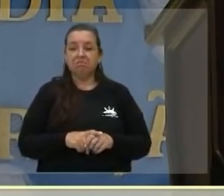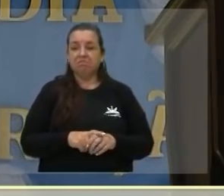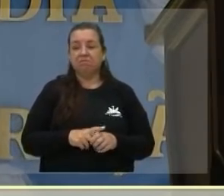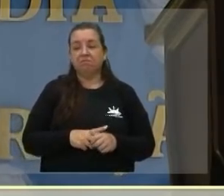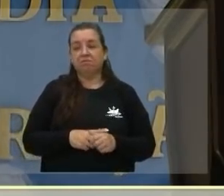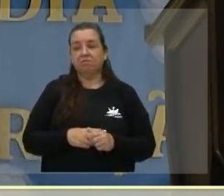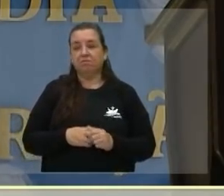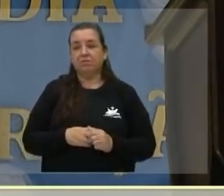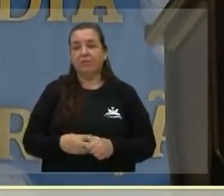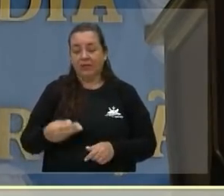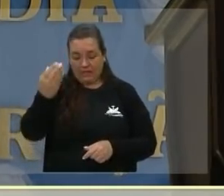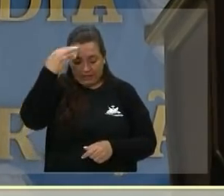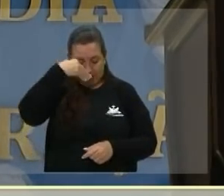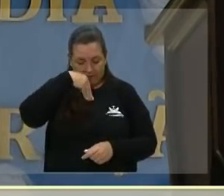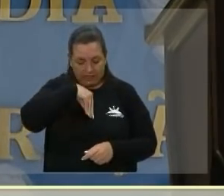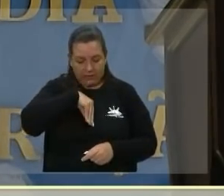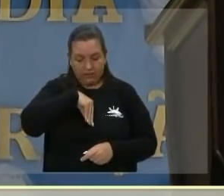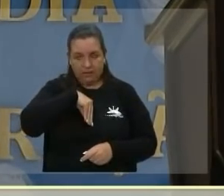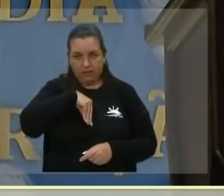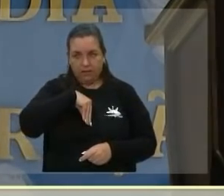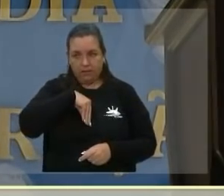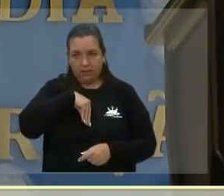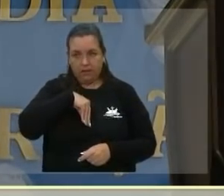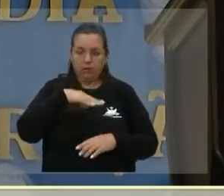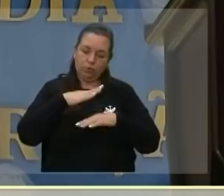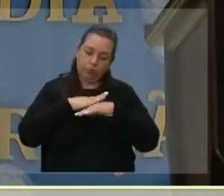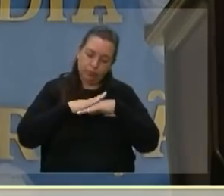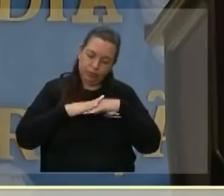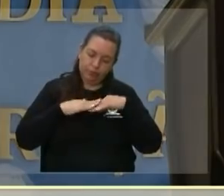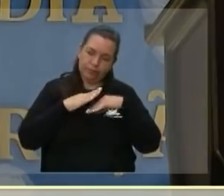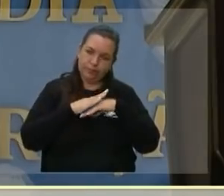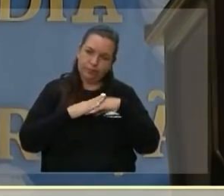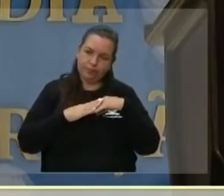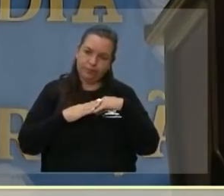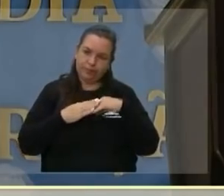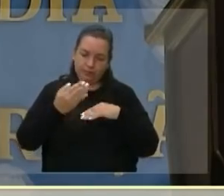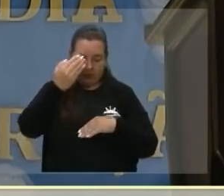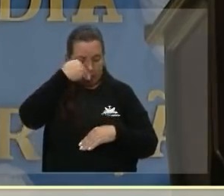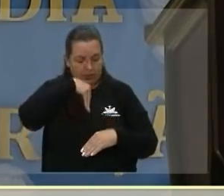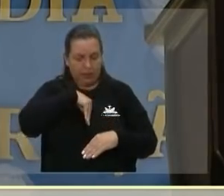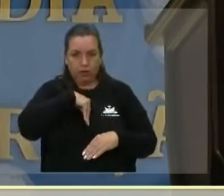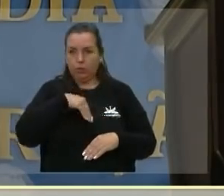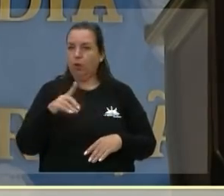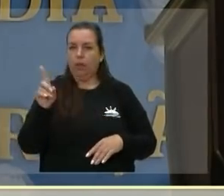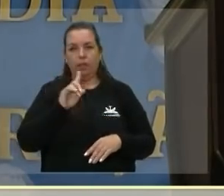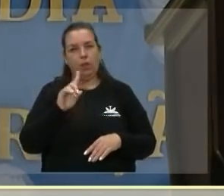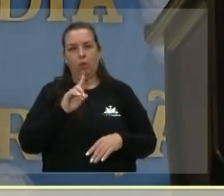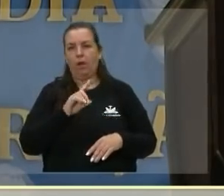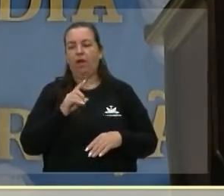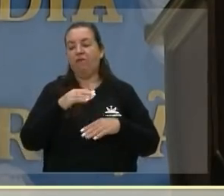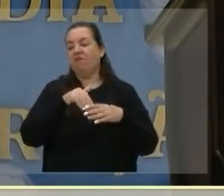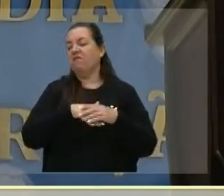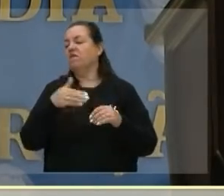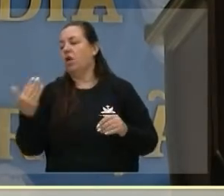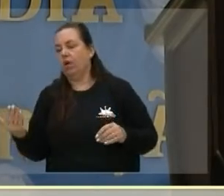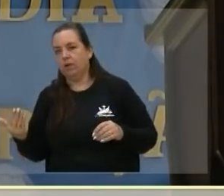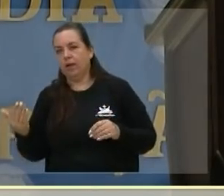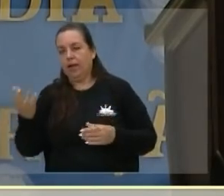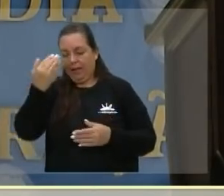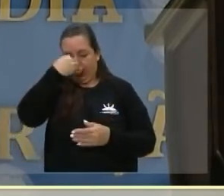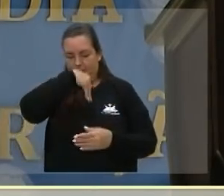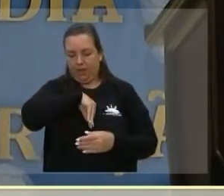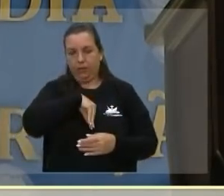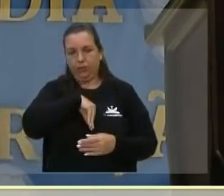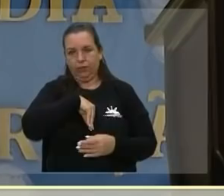e internamente branda olha a palavra interna não é gentil fora é